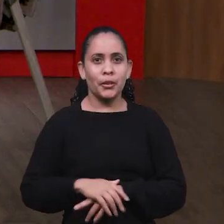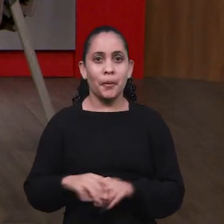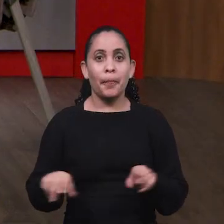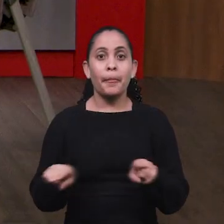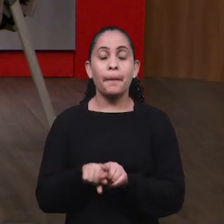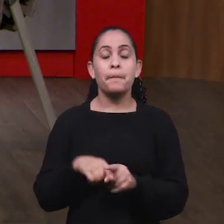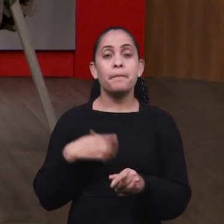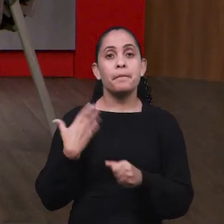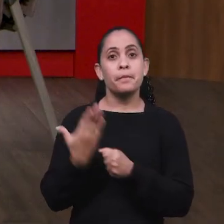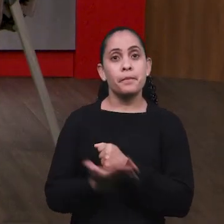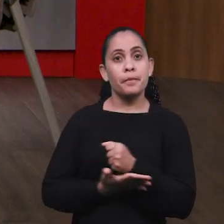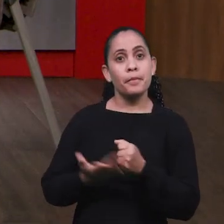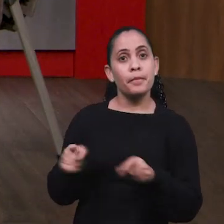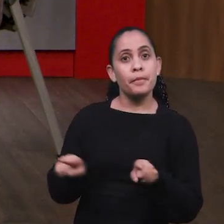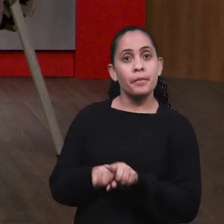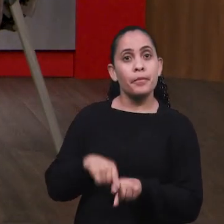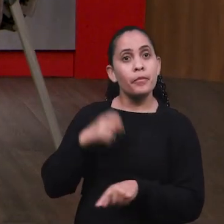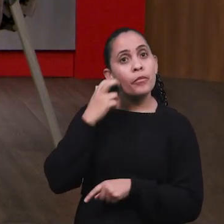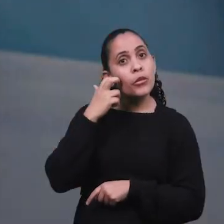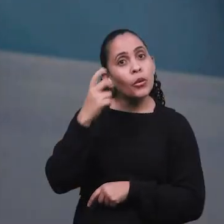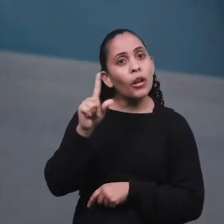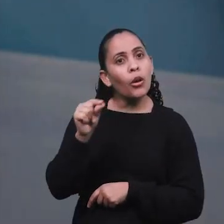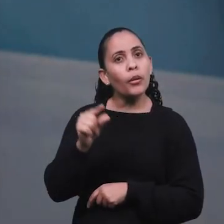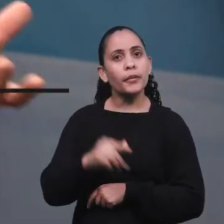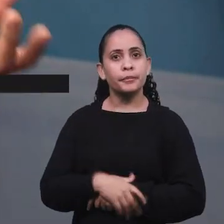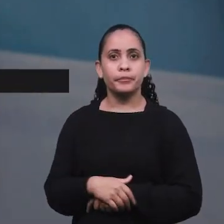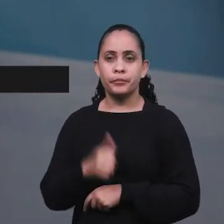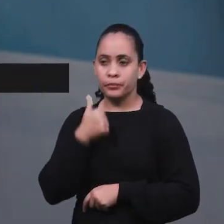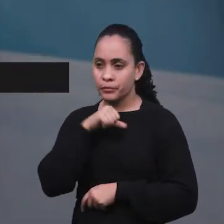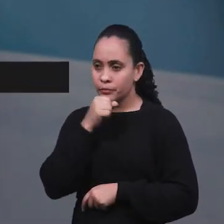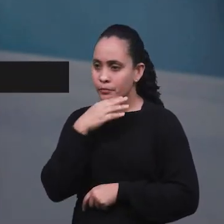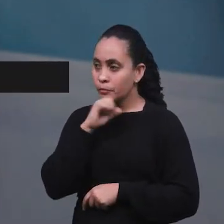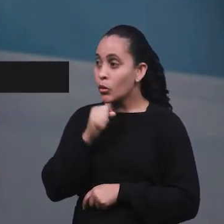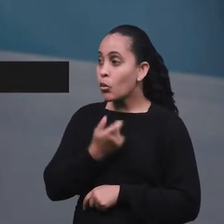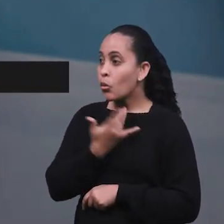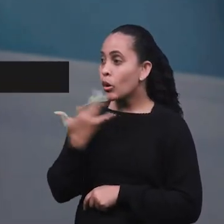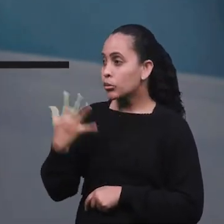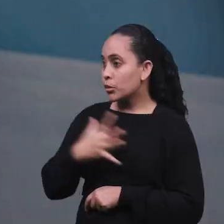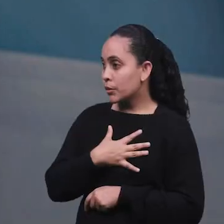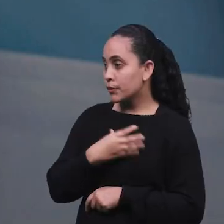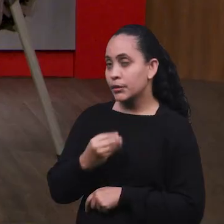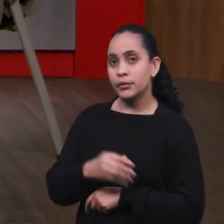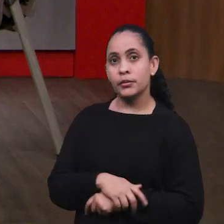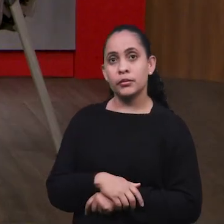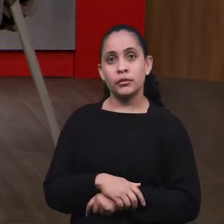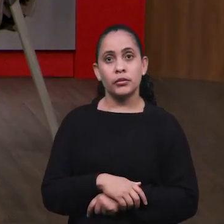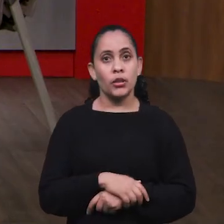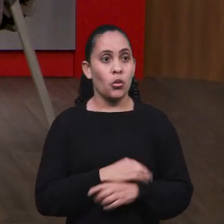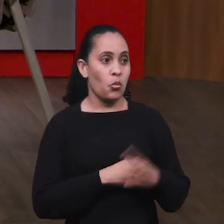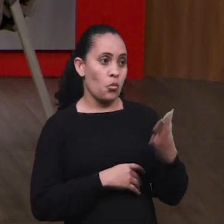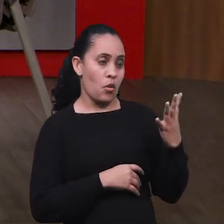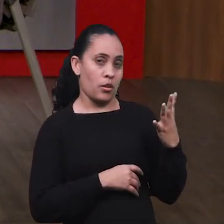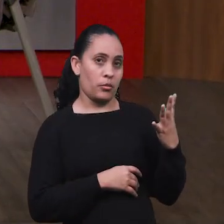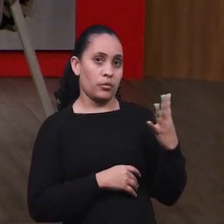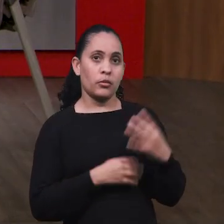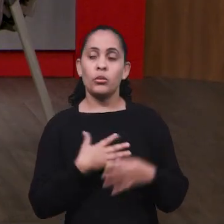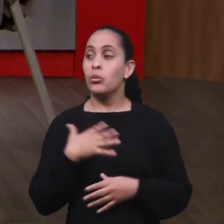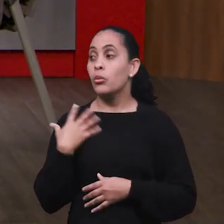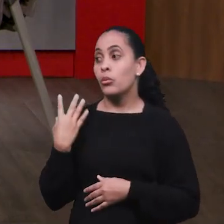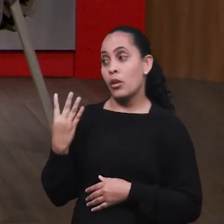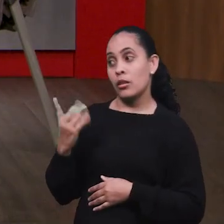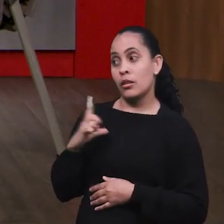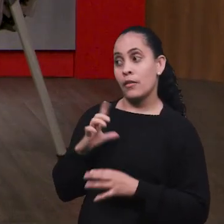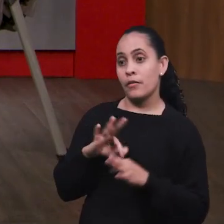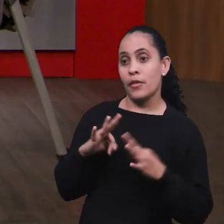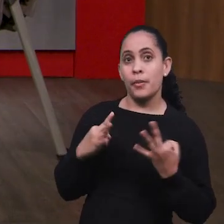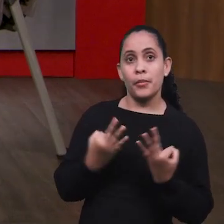da nossa base cultural, sabe, pastor Alas? Por exemplo, os pais do senhor tiveram quantos filhos? 4. 4, né? Mas